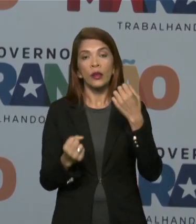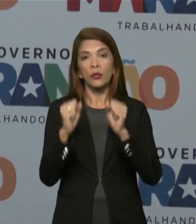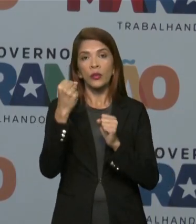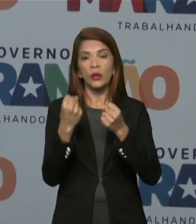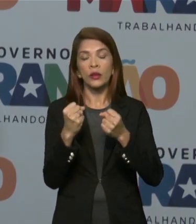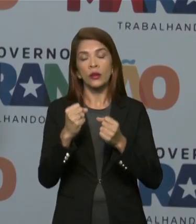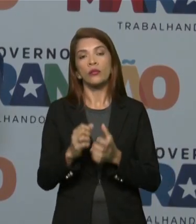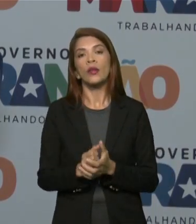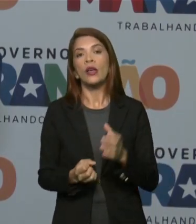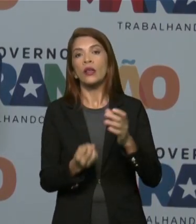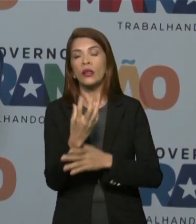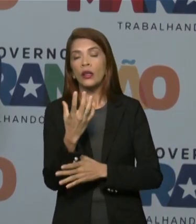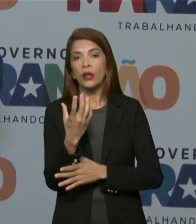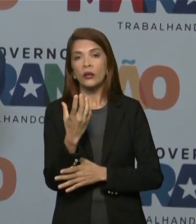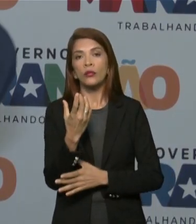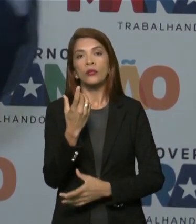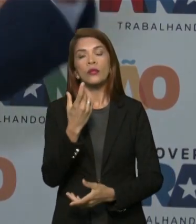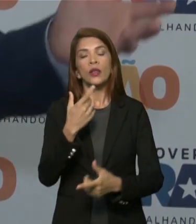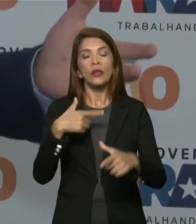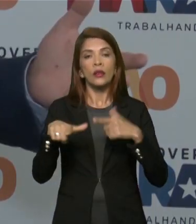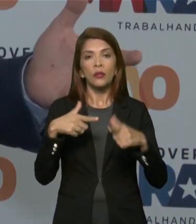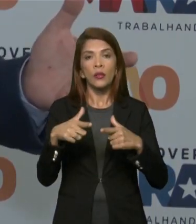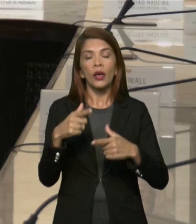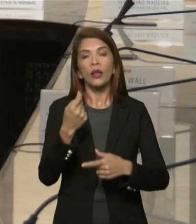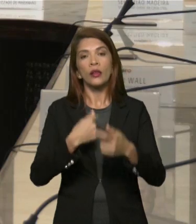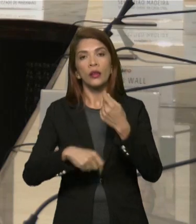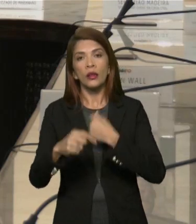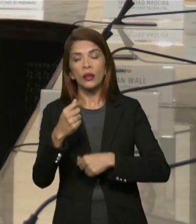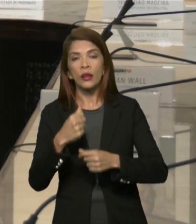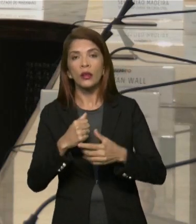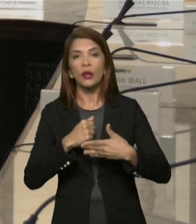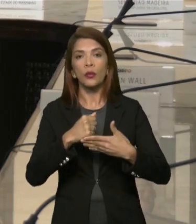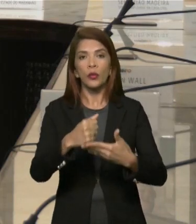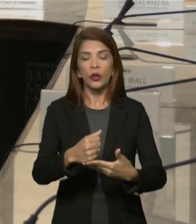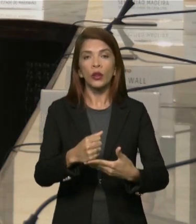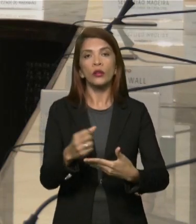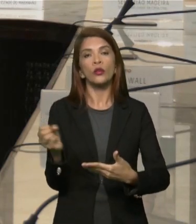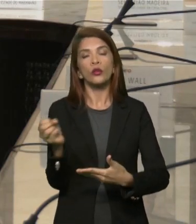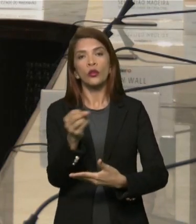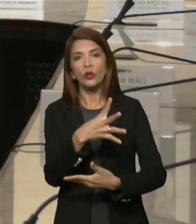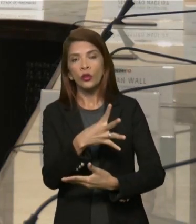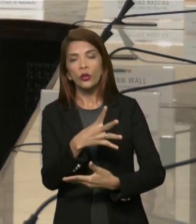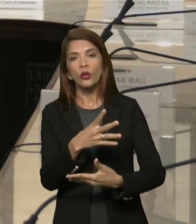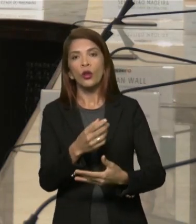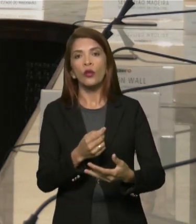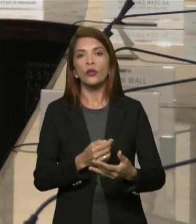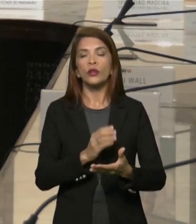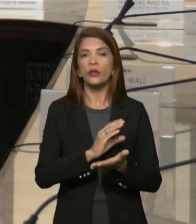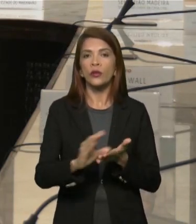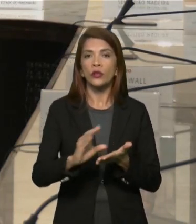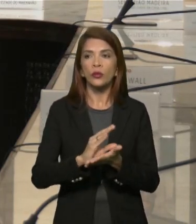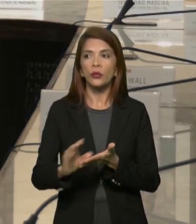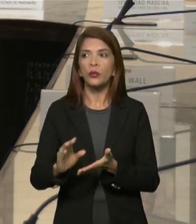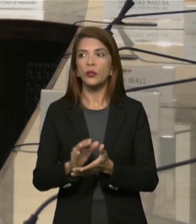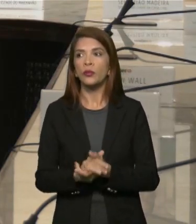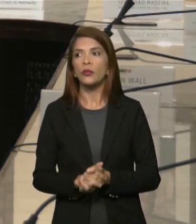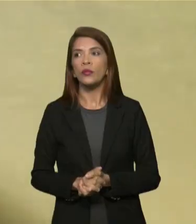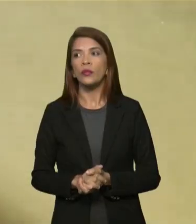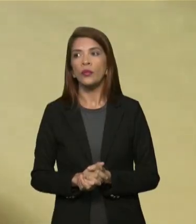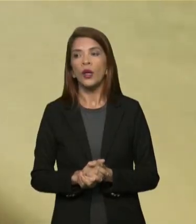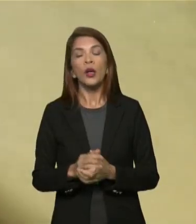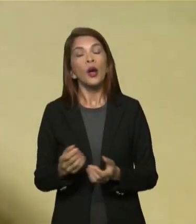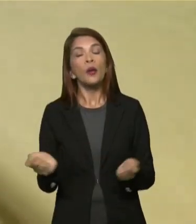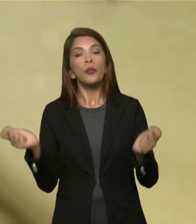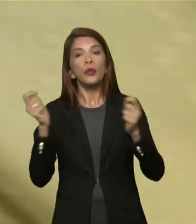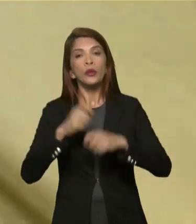e fortalecendo o apoio a novos investimentos. O decreto assinado concede crédito presumido de ICMS, permitindo